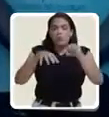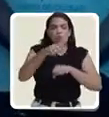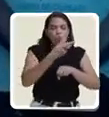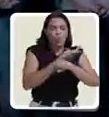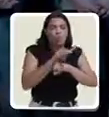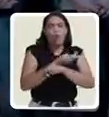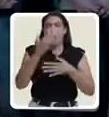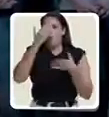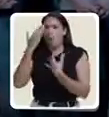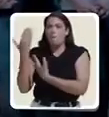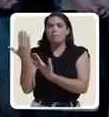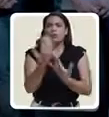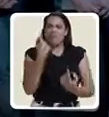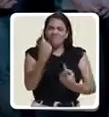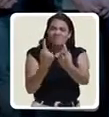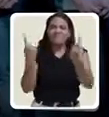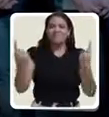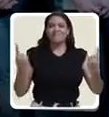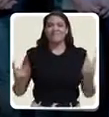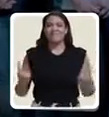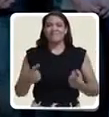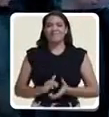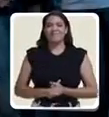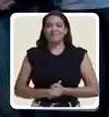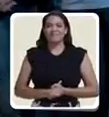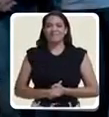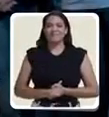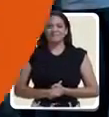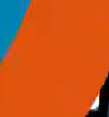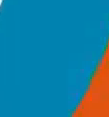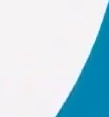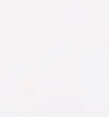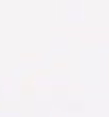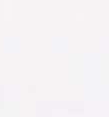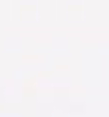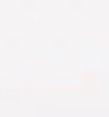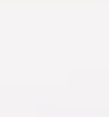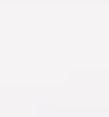buscar isso. Muito obrigada a cada um de vocês.